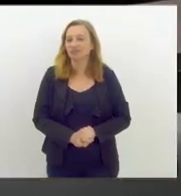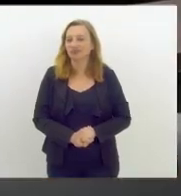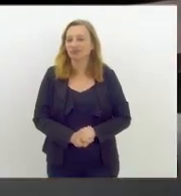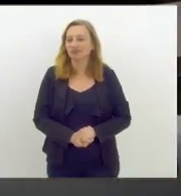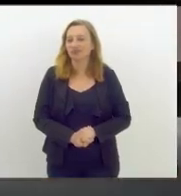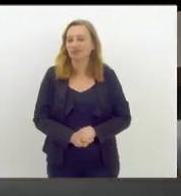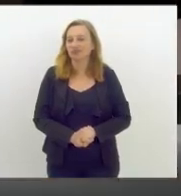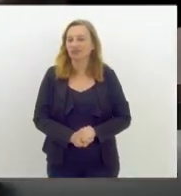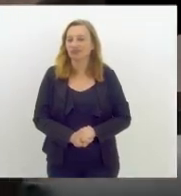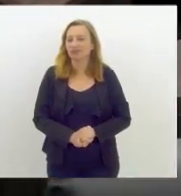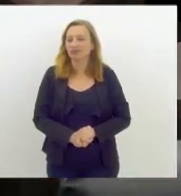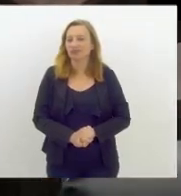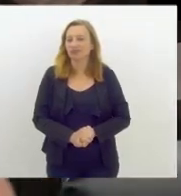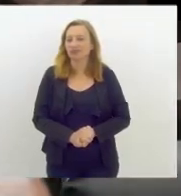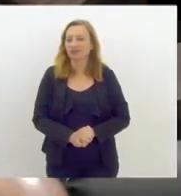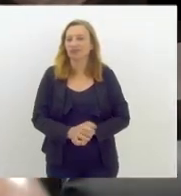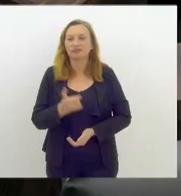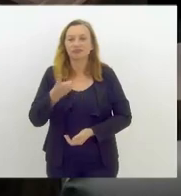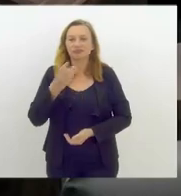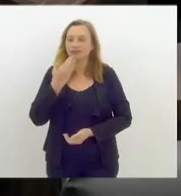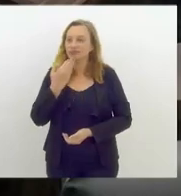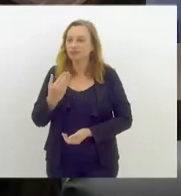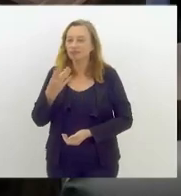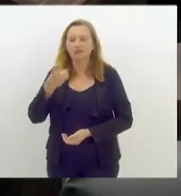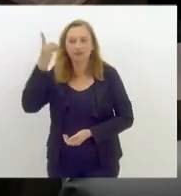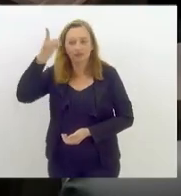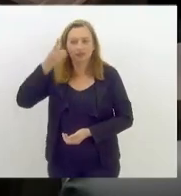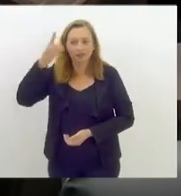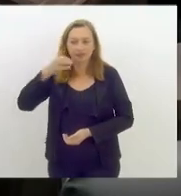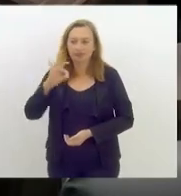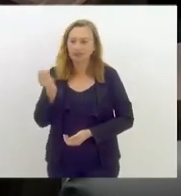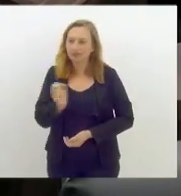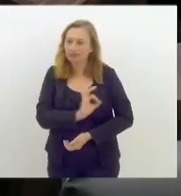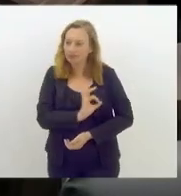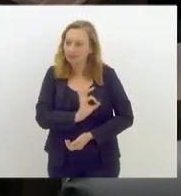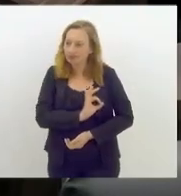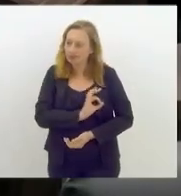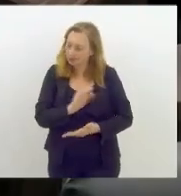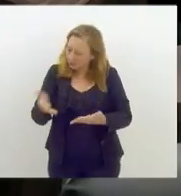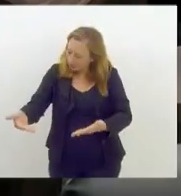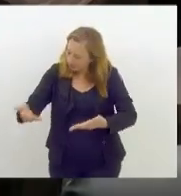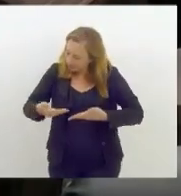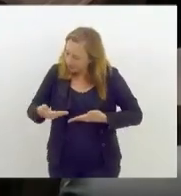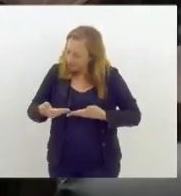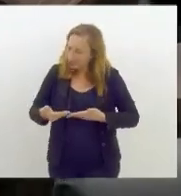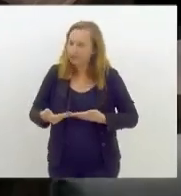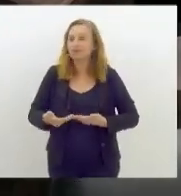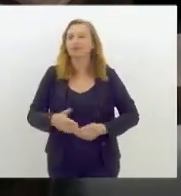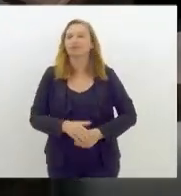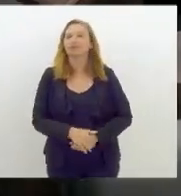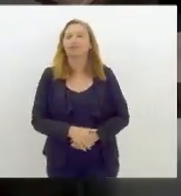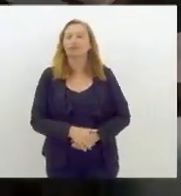A presidência convida a deputada Marta Rocha, parabeniza e convida.